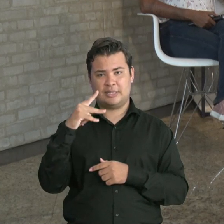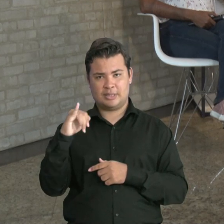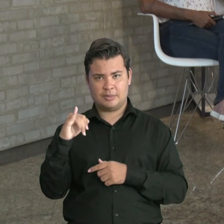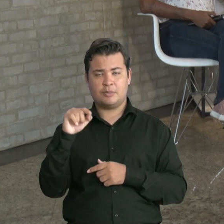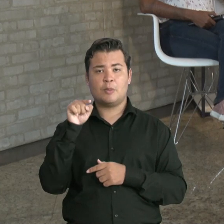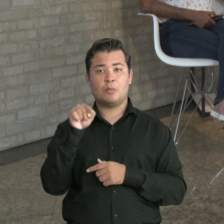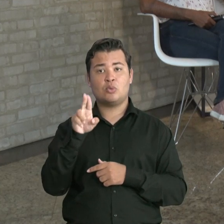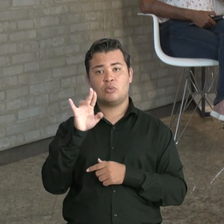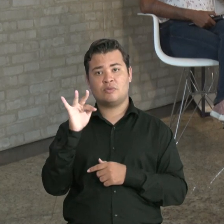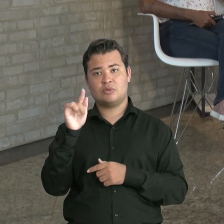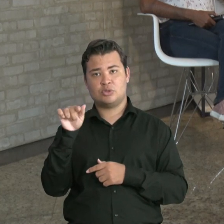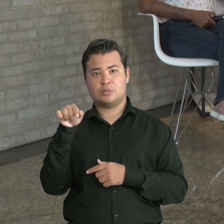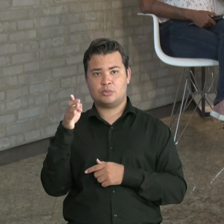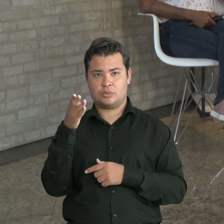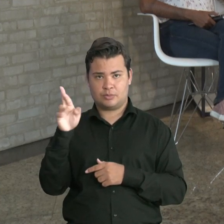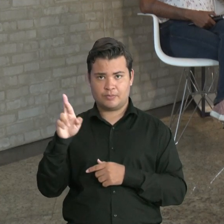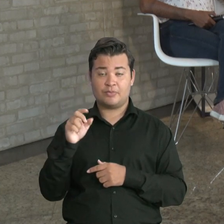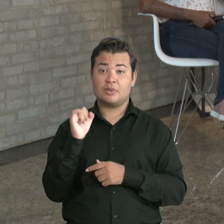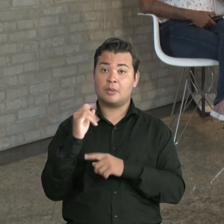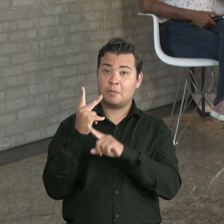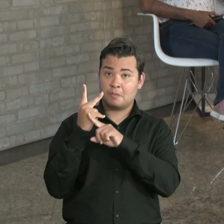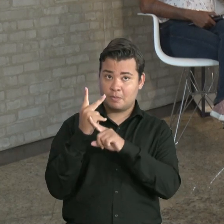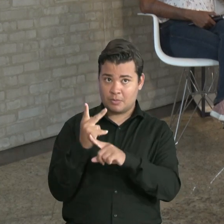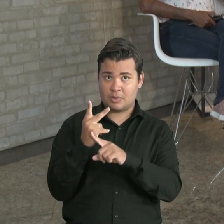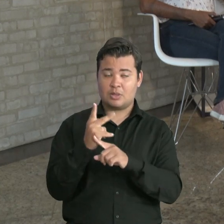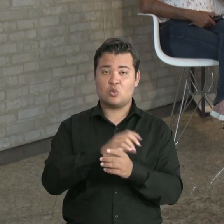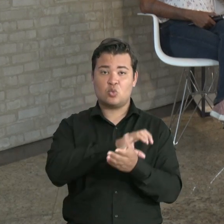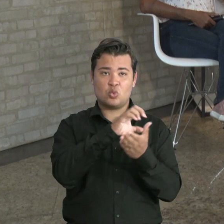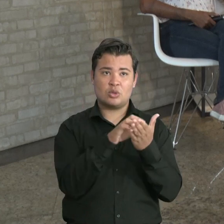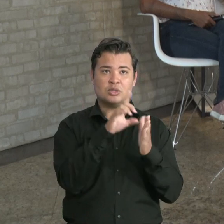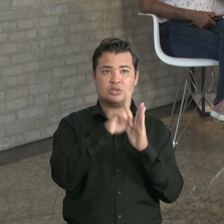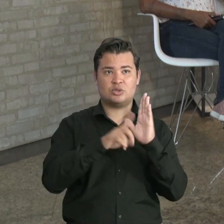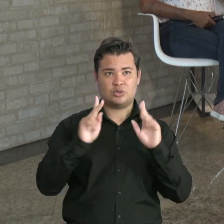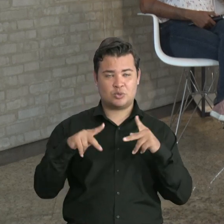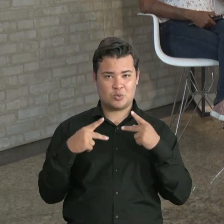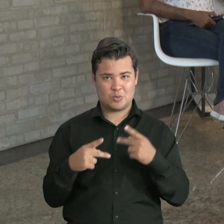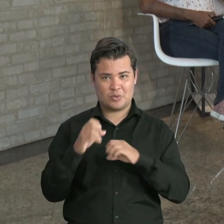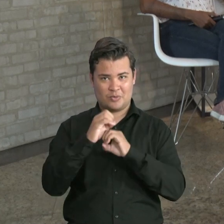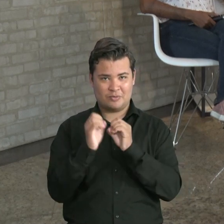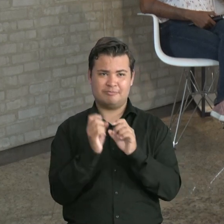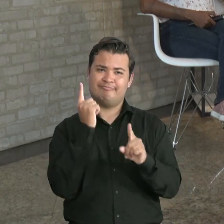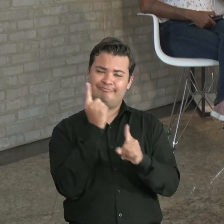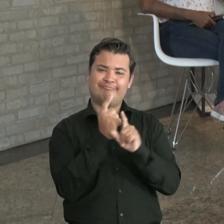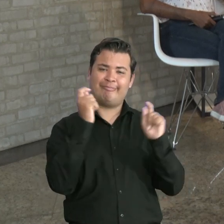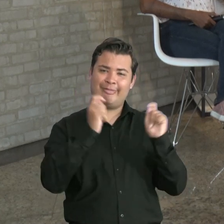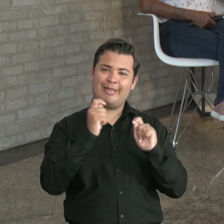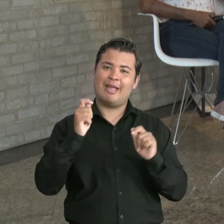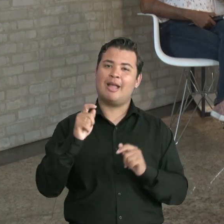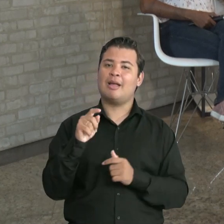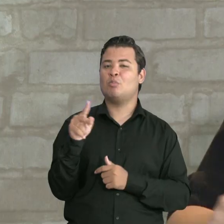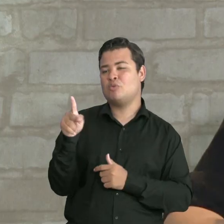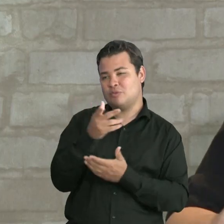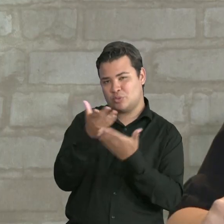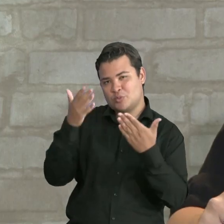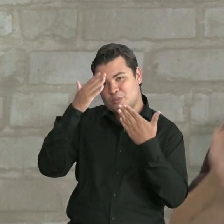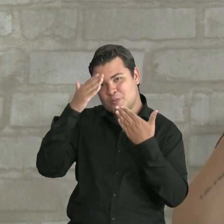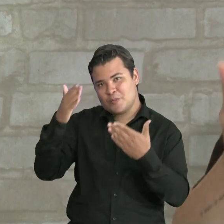direitoshumanos.nip.ufg.br. Pesquisar por núcleo, direitos humanos, UFG lá, acha. Obrigada, exato, professores, novamente. Obrigada para